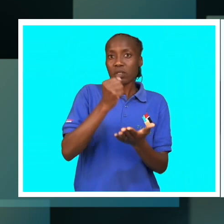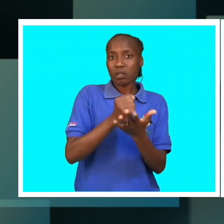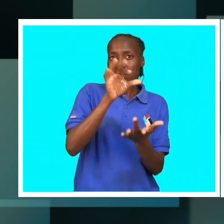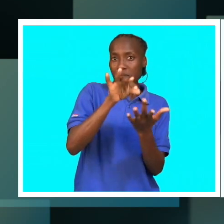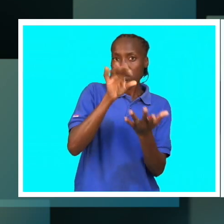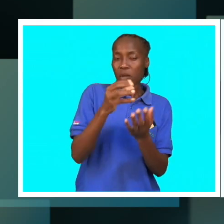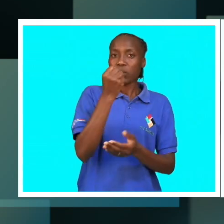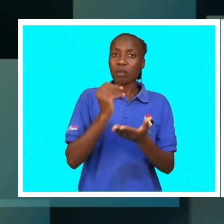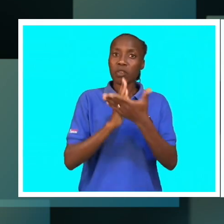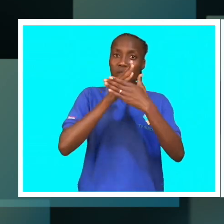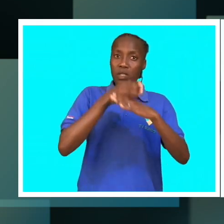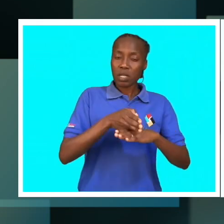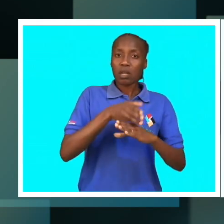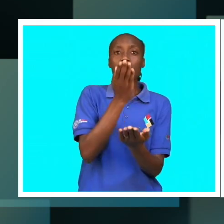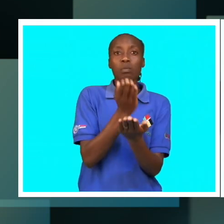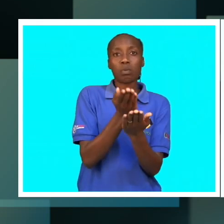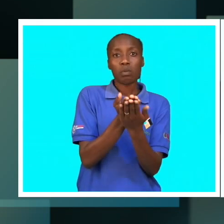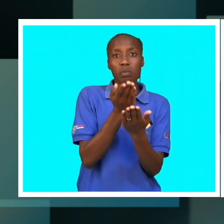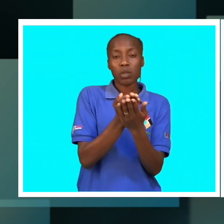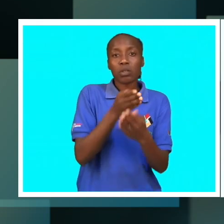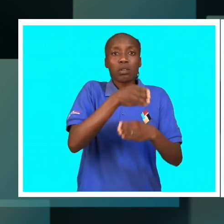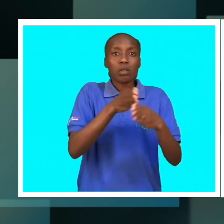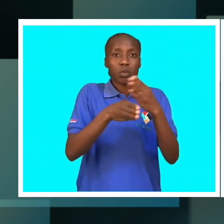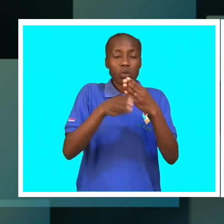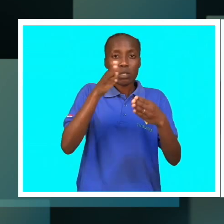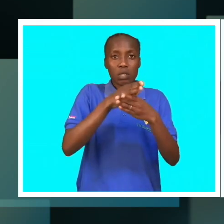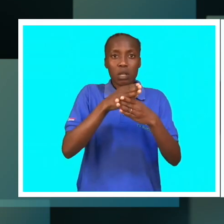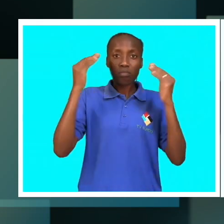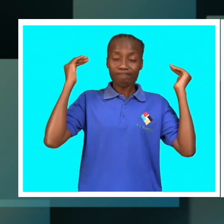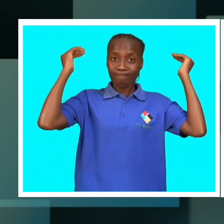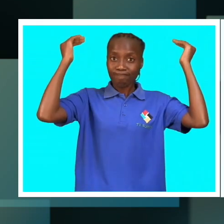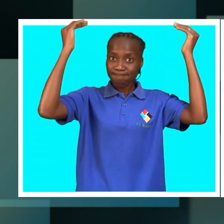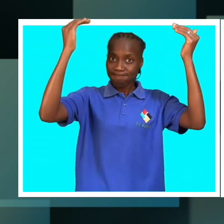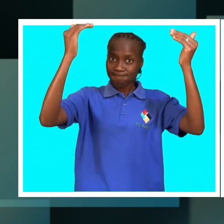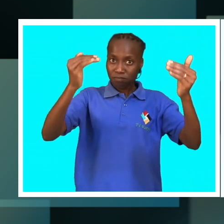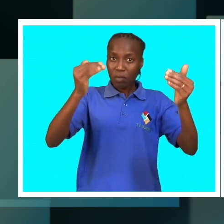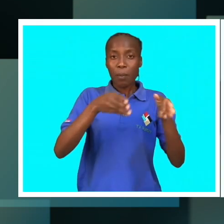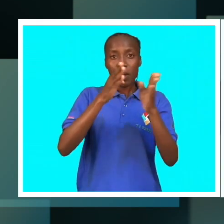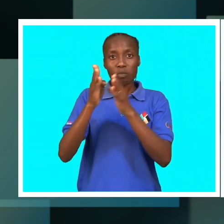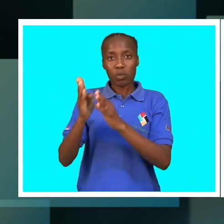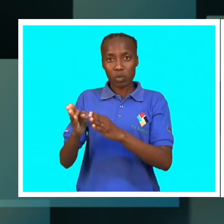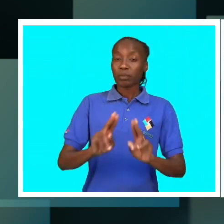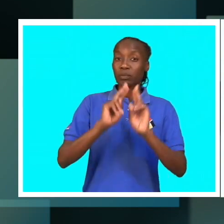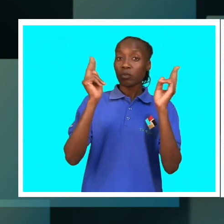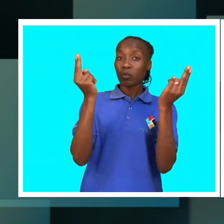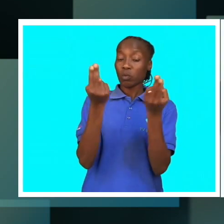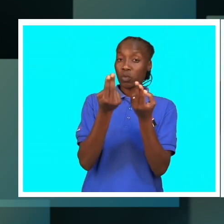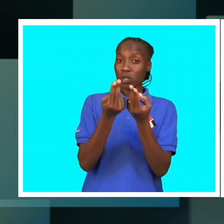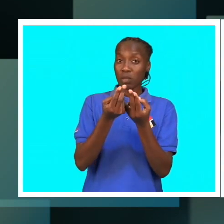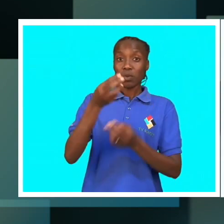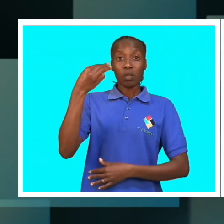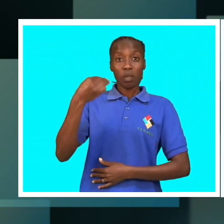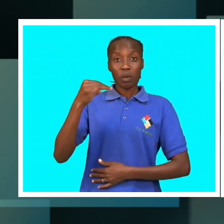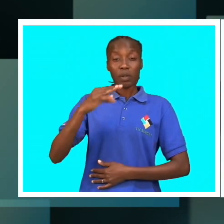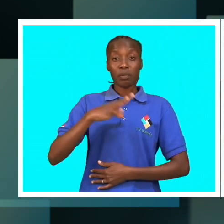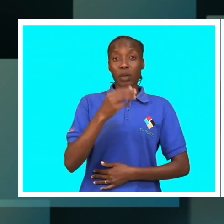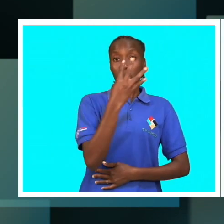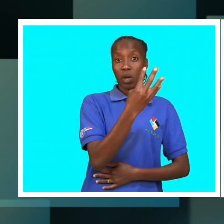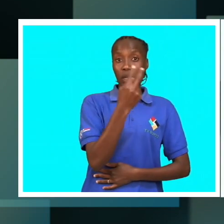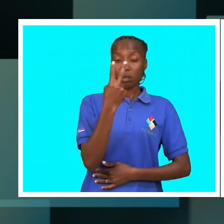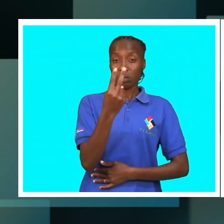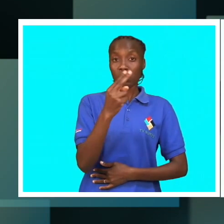para ver se avançamos com estas propostas de construção destas paragens para albergar os munícipes. O município